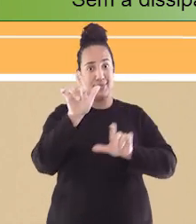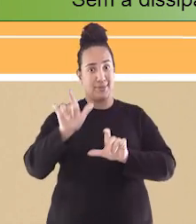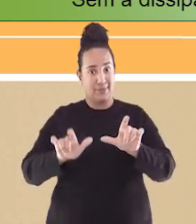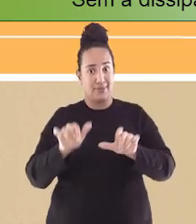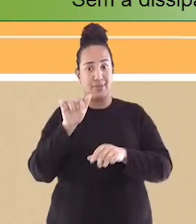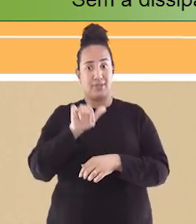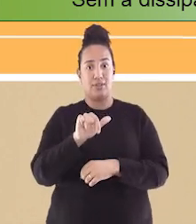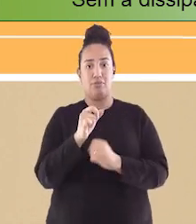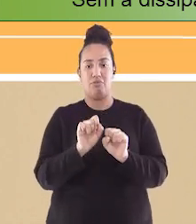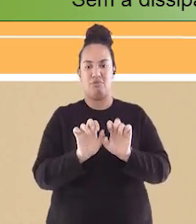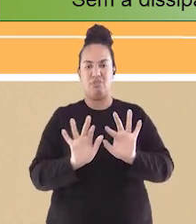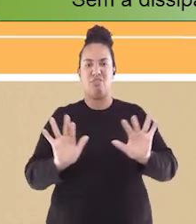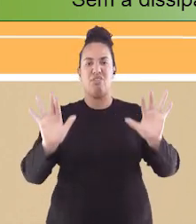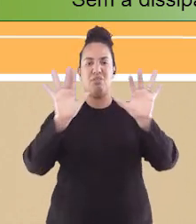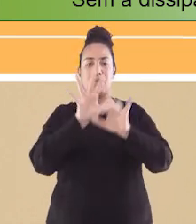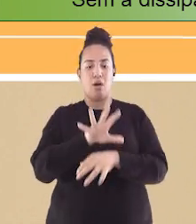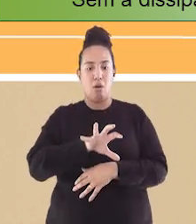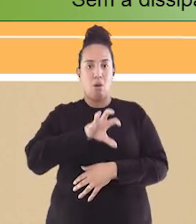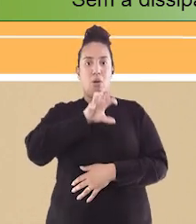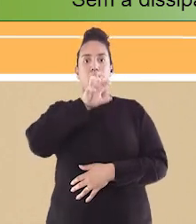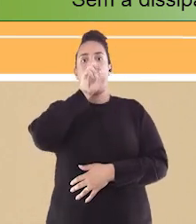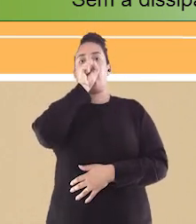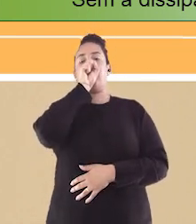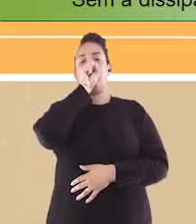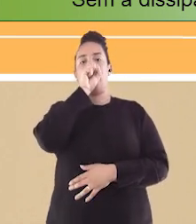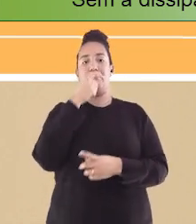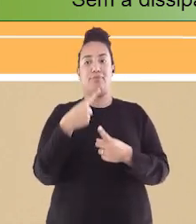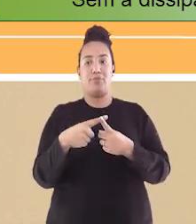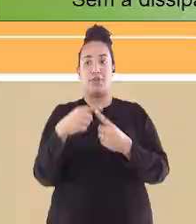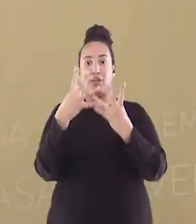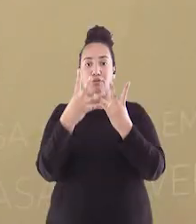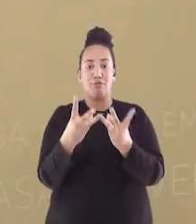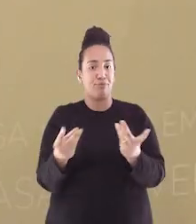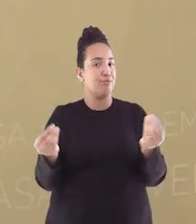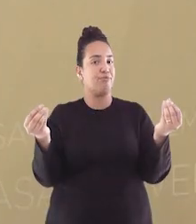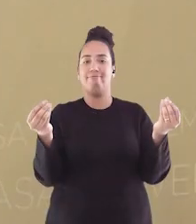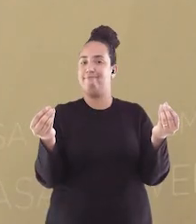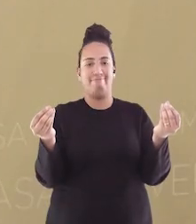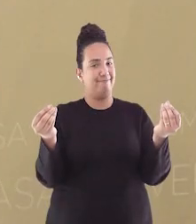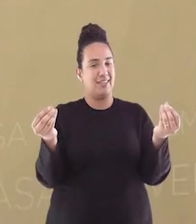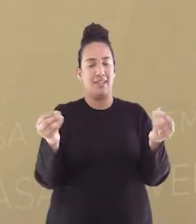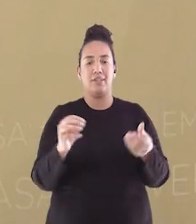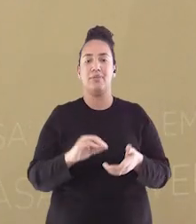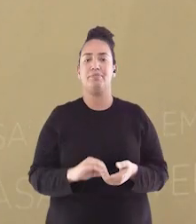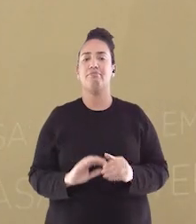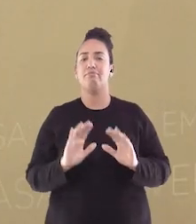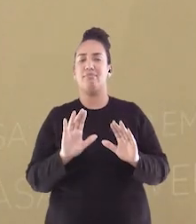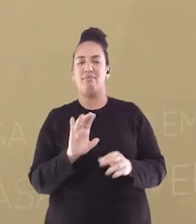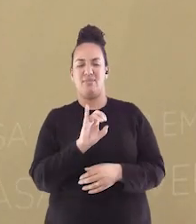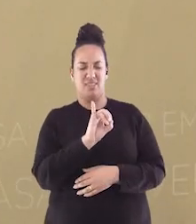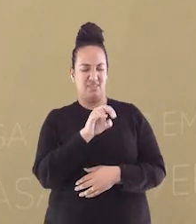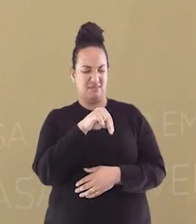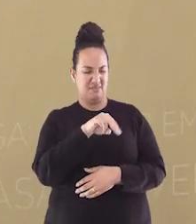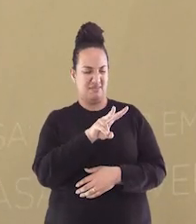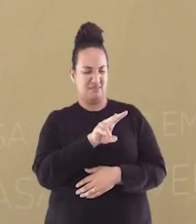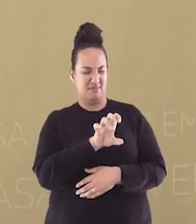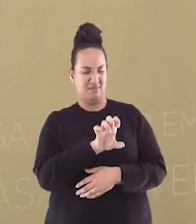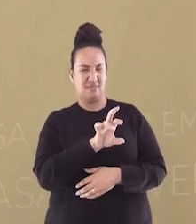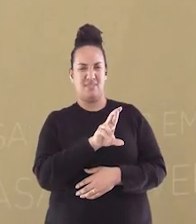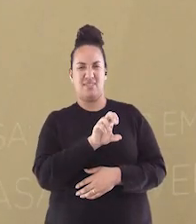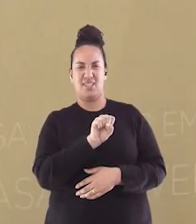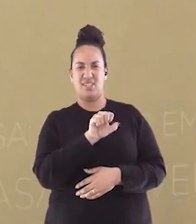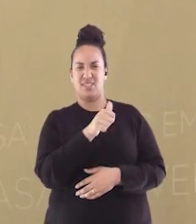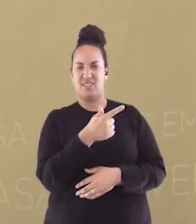né? Porque ela não consegue escapar. É um ponto de vista que chama atenção. Mas o que será a inversão térmica e como ela pode causar um cenário